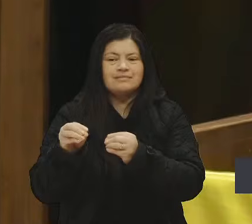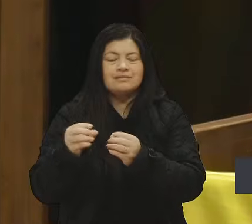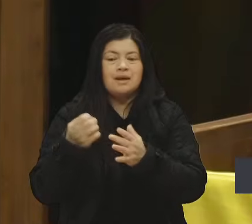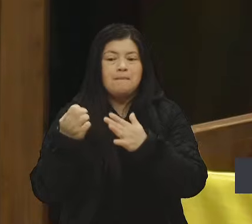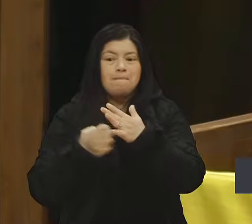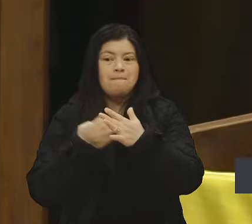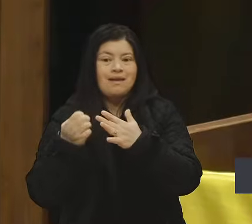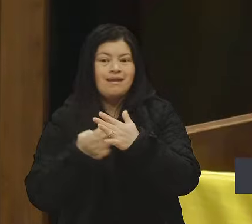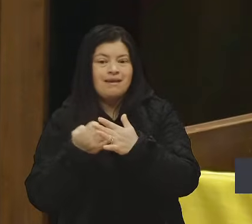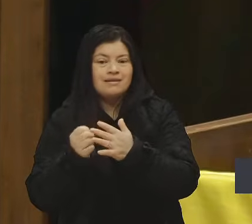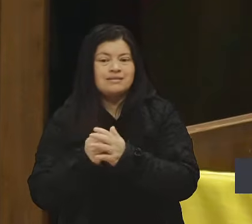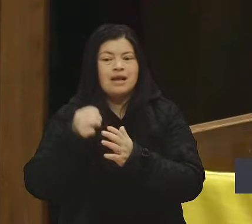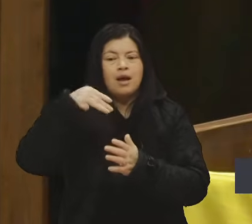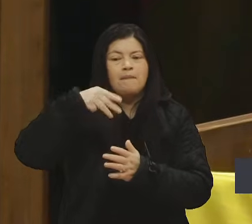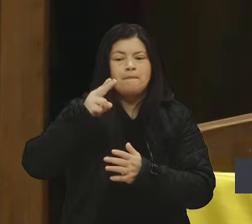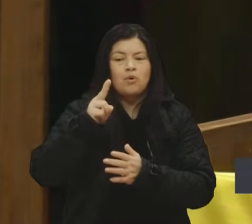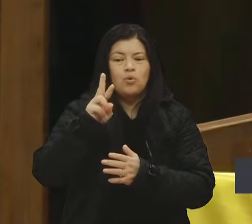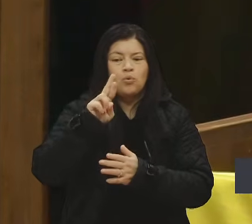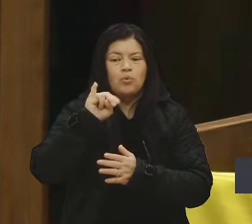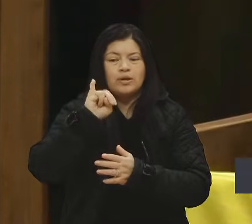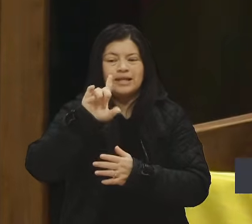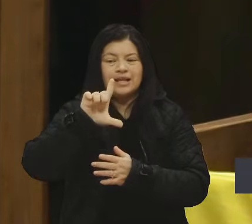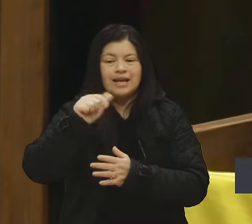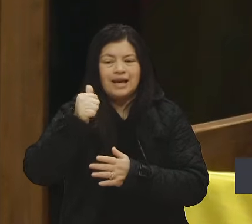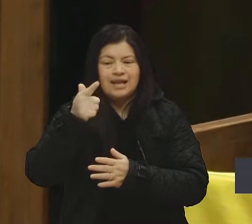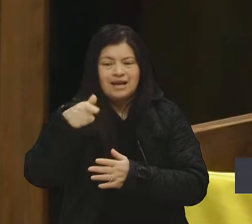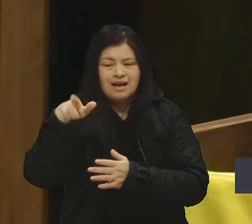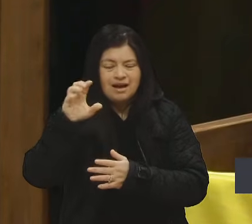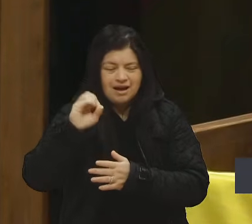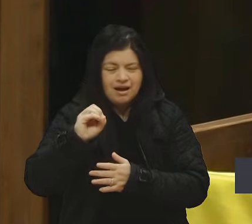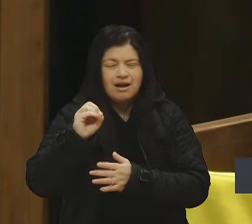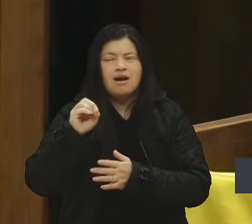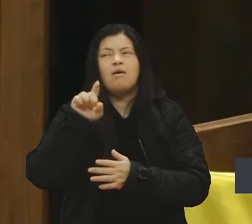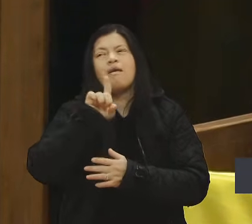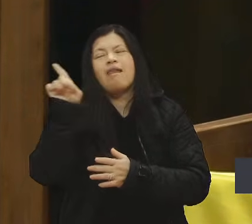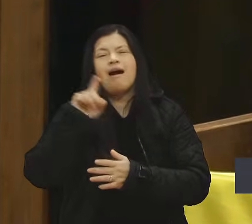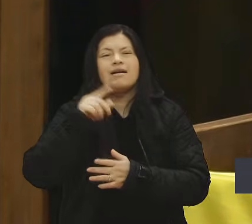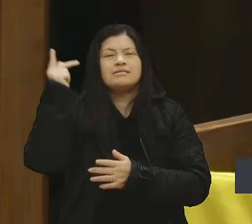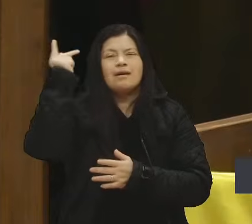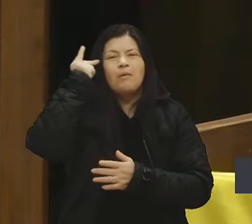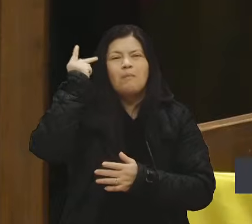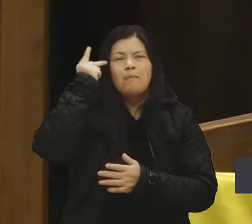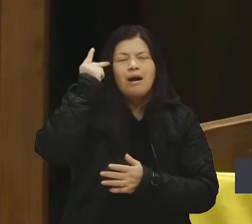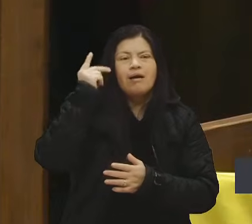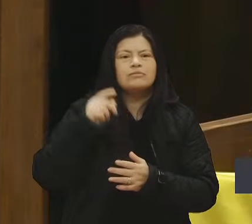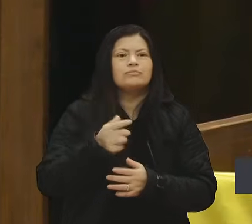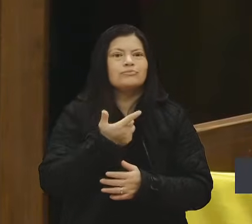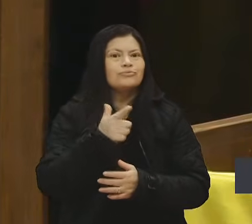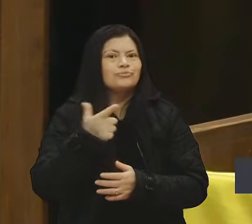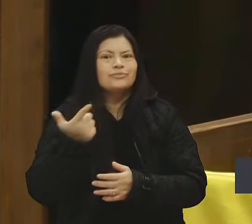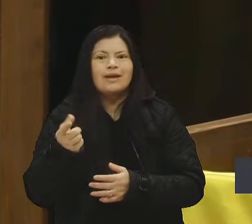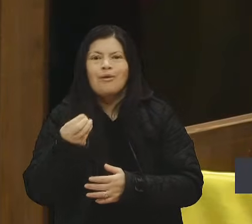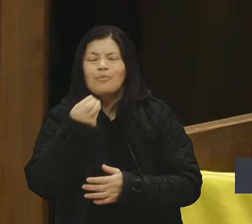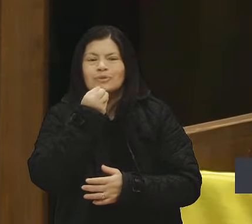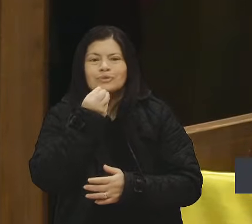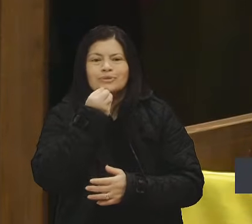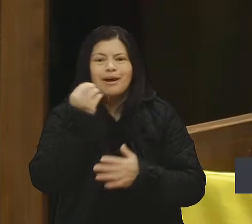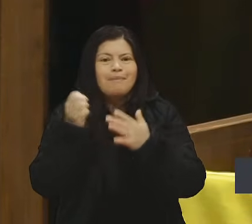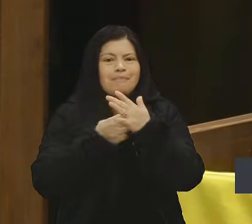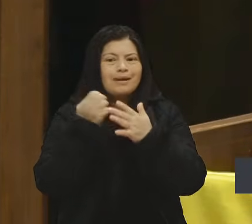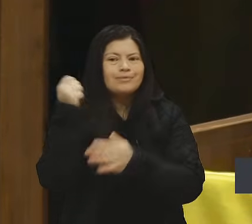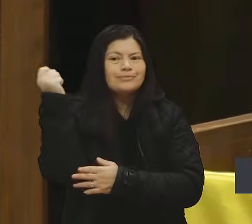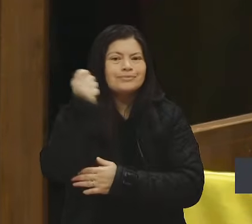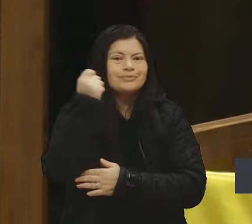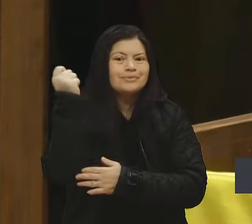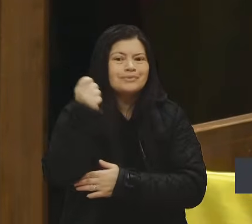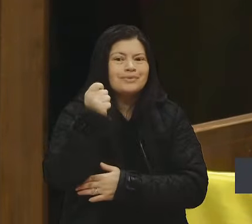um leilão em São Paulo, como disse o doutor Marcelo aqui, que não tem nem chance de um empresário gaúcho